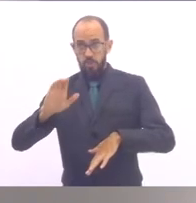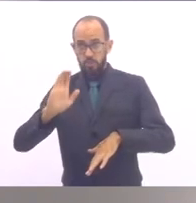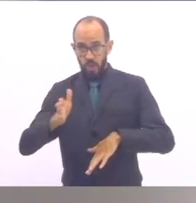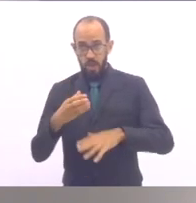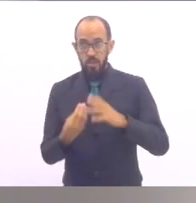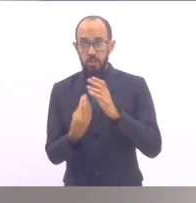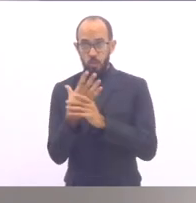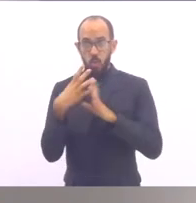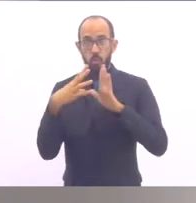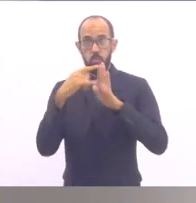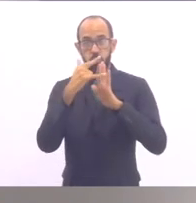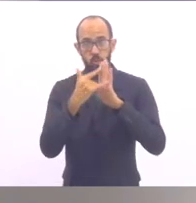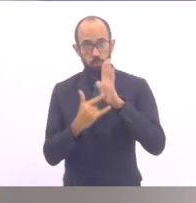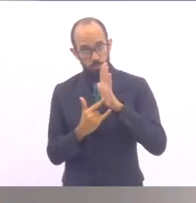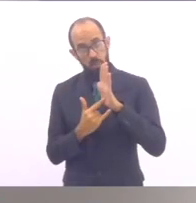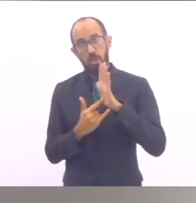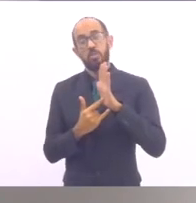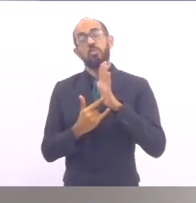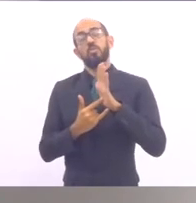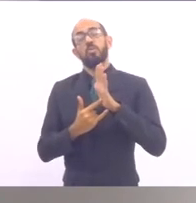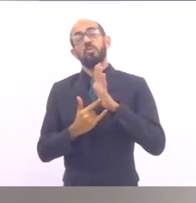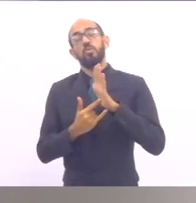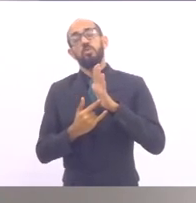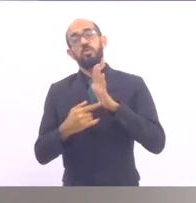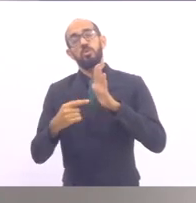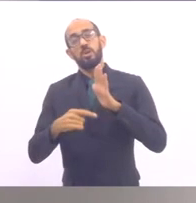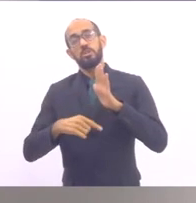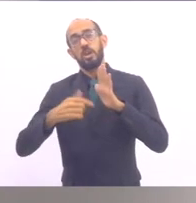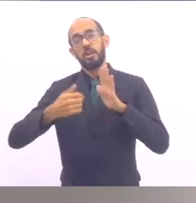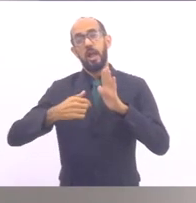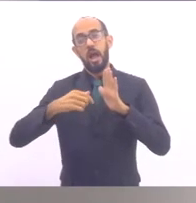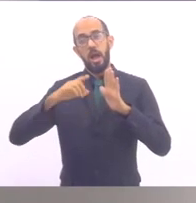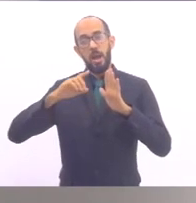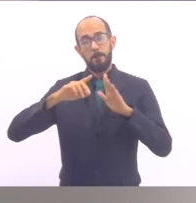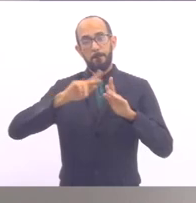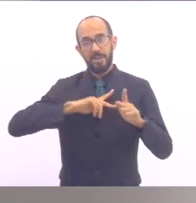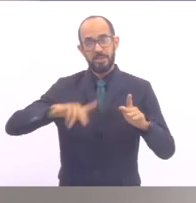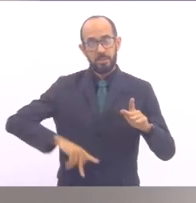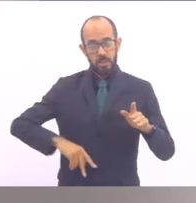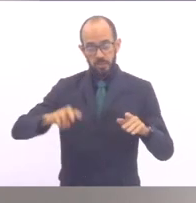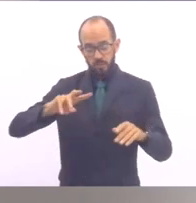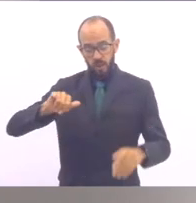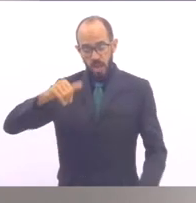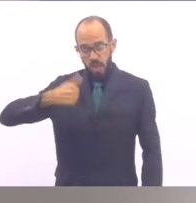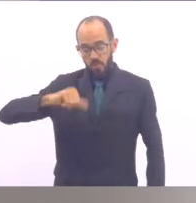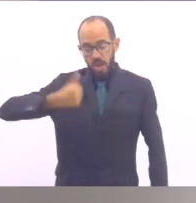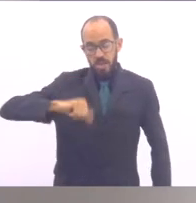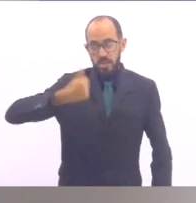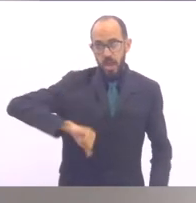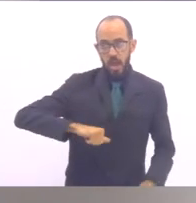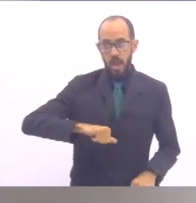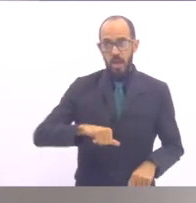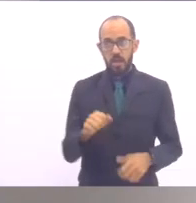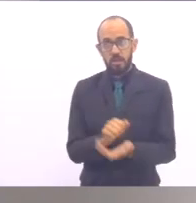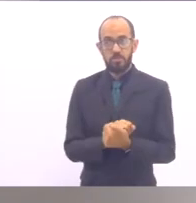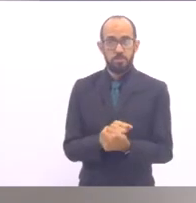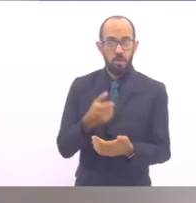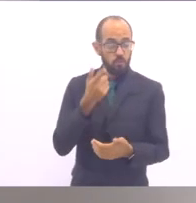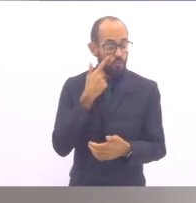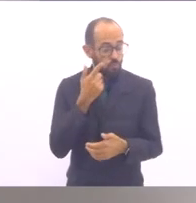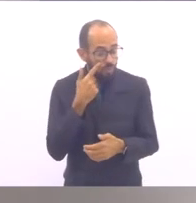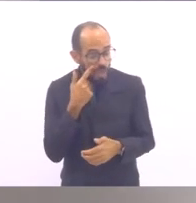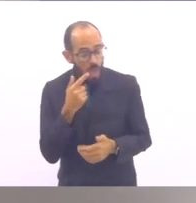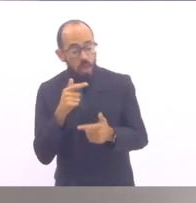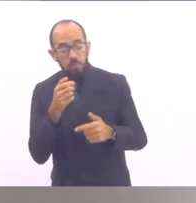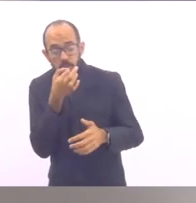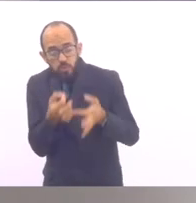está sendo submetida à presidência para uma revisão, para alguma alteração,